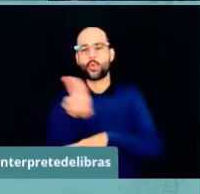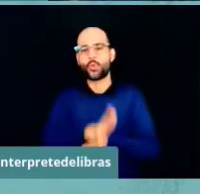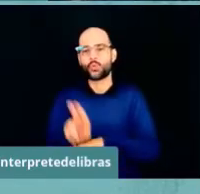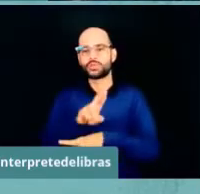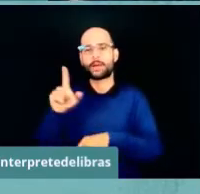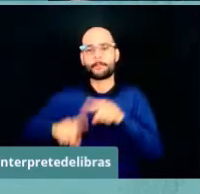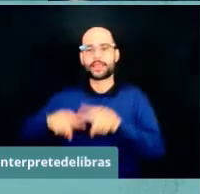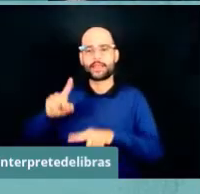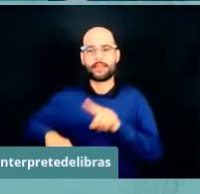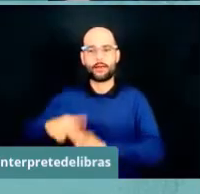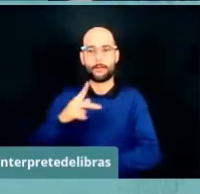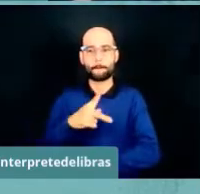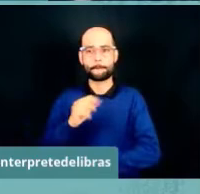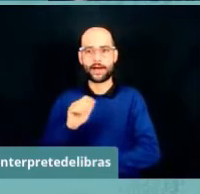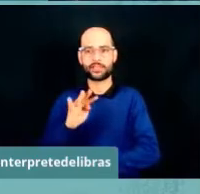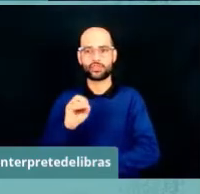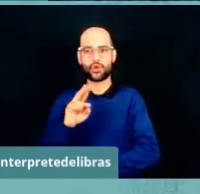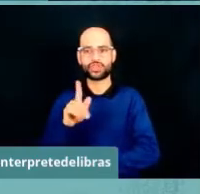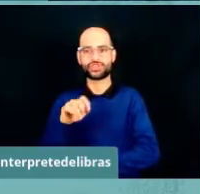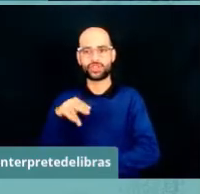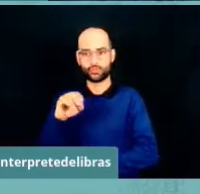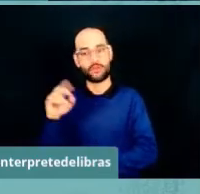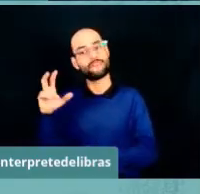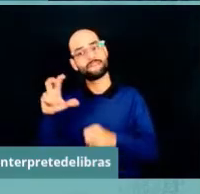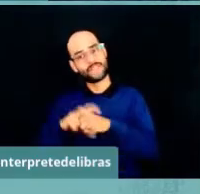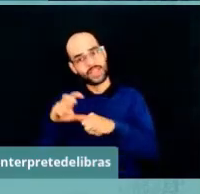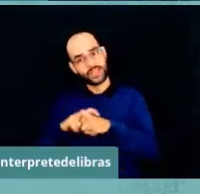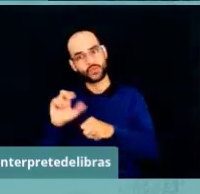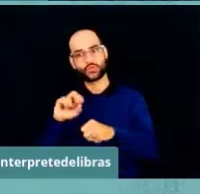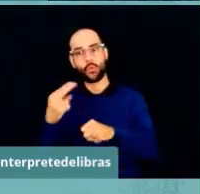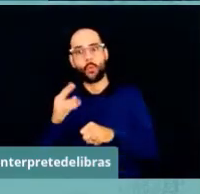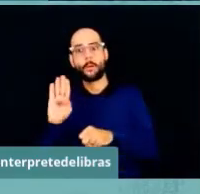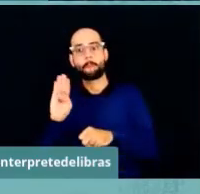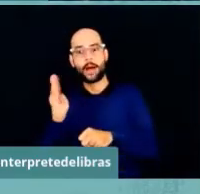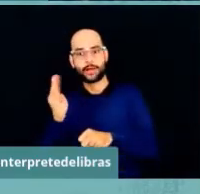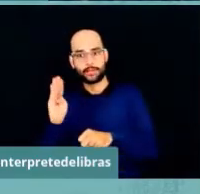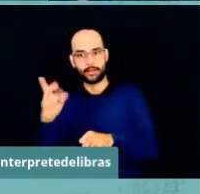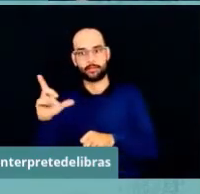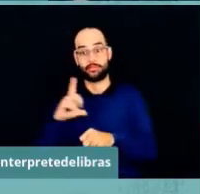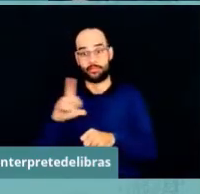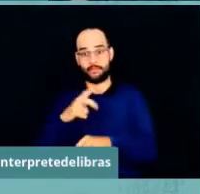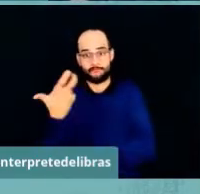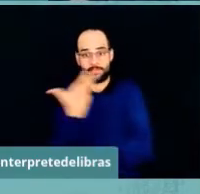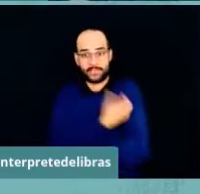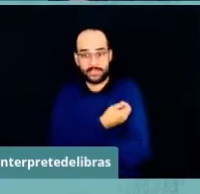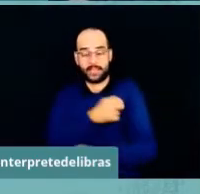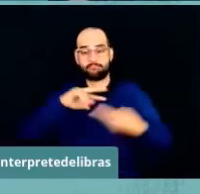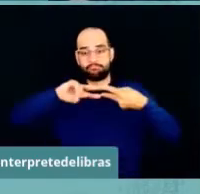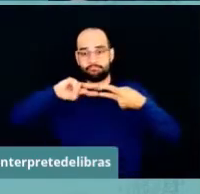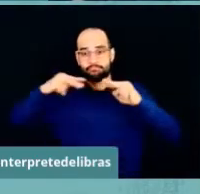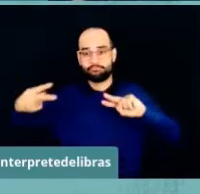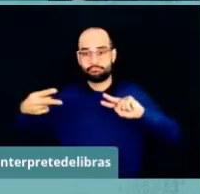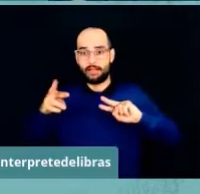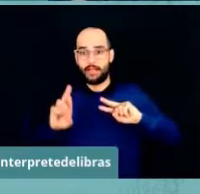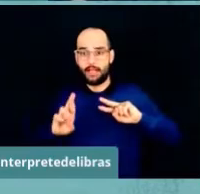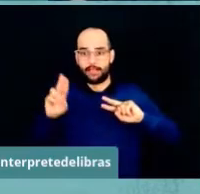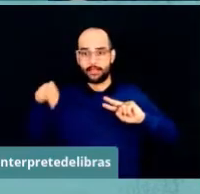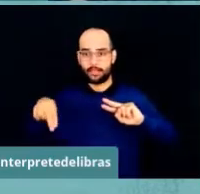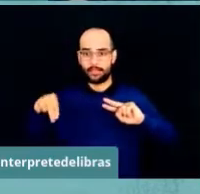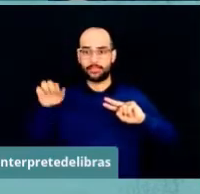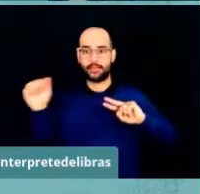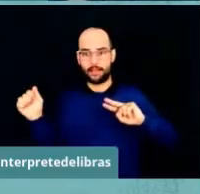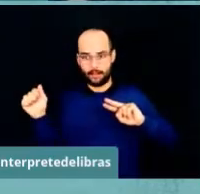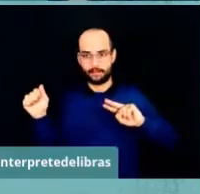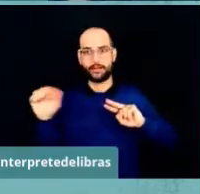do patógeno, vírus ou bactéria, e aí a gente tem vacinas de RNA e vacinas de DNA. Então, essa aqui é